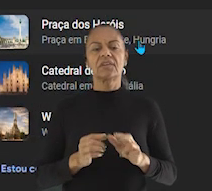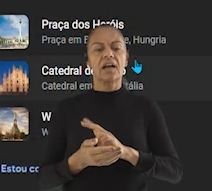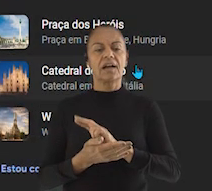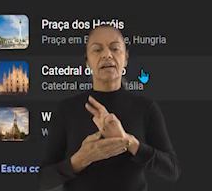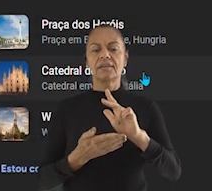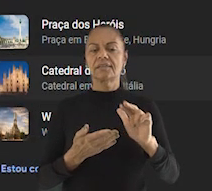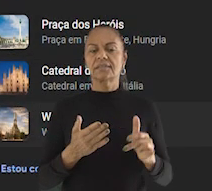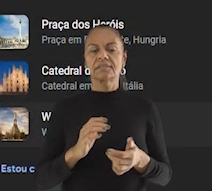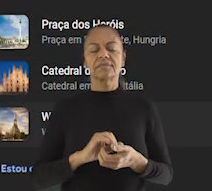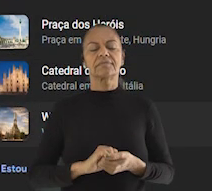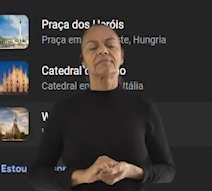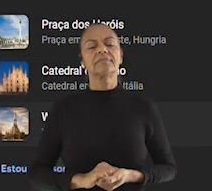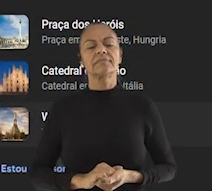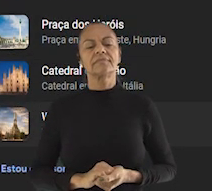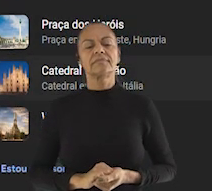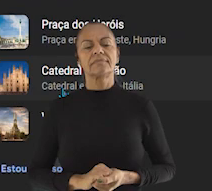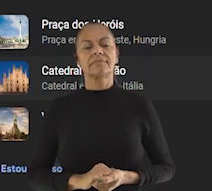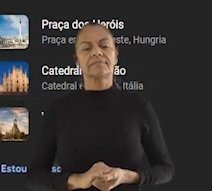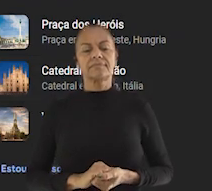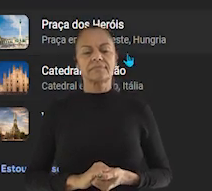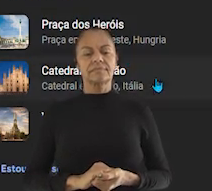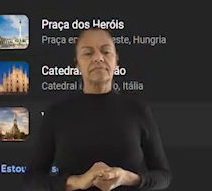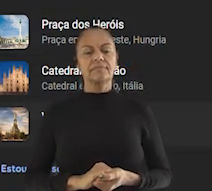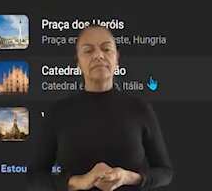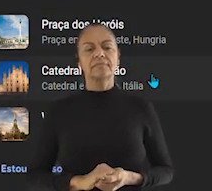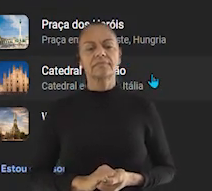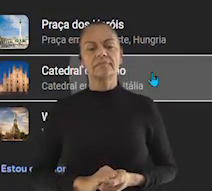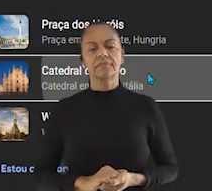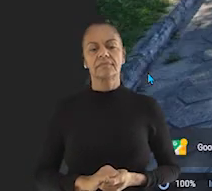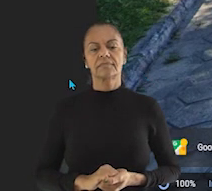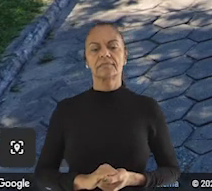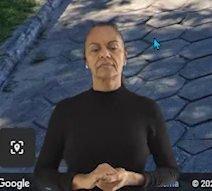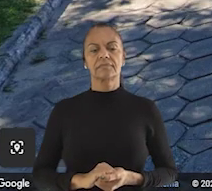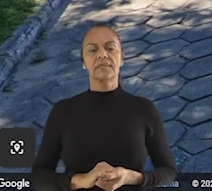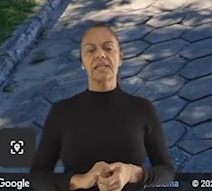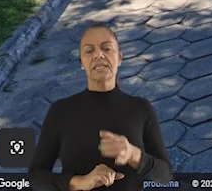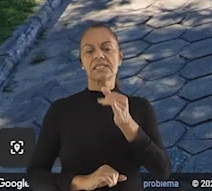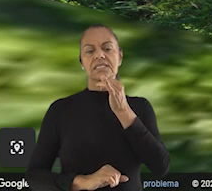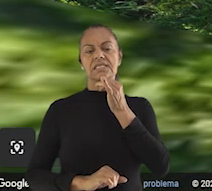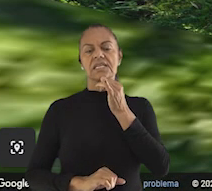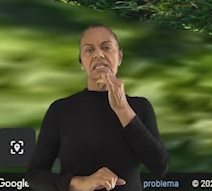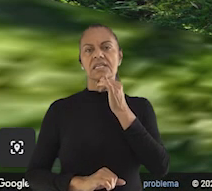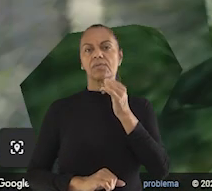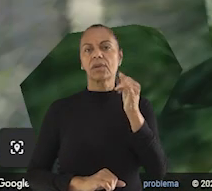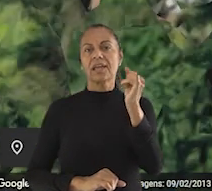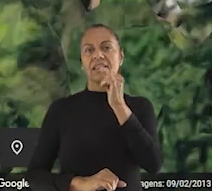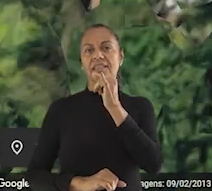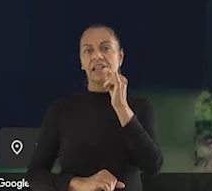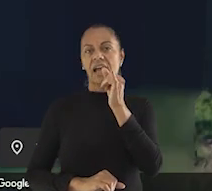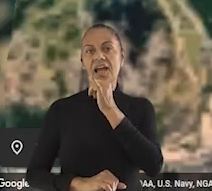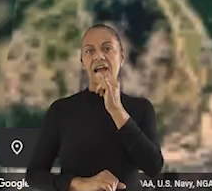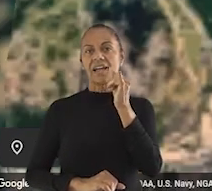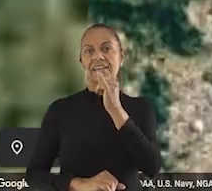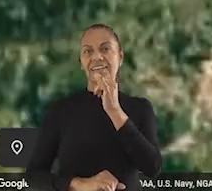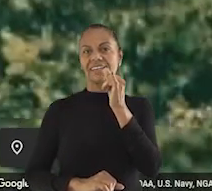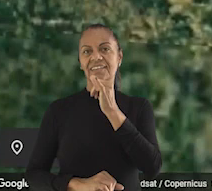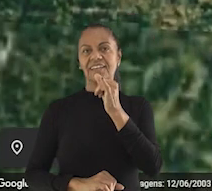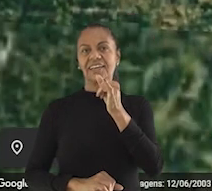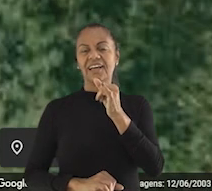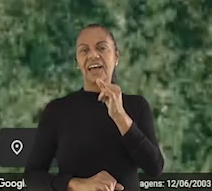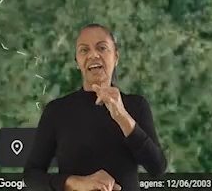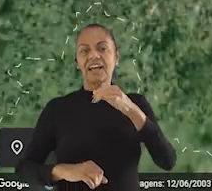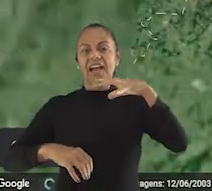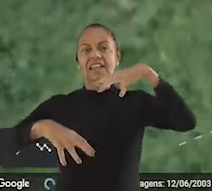vistas imperdíveis. E você clica, por exemplo, Catedral de Milão. Cliquei, é